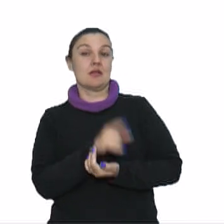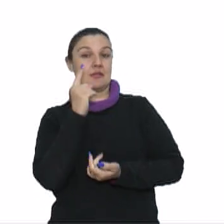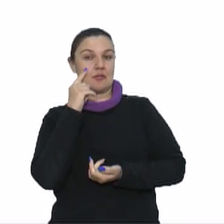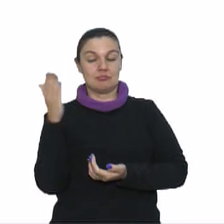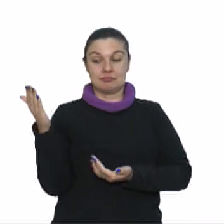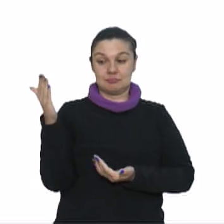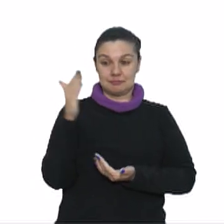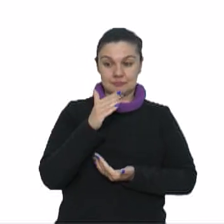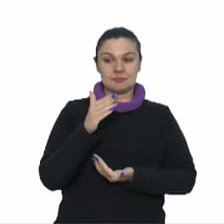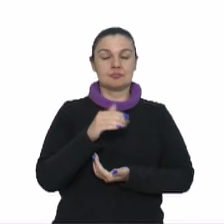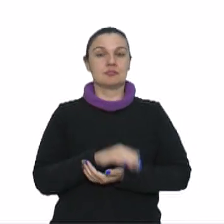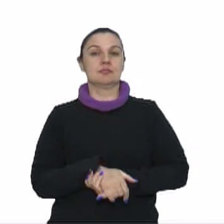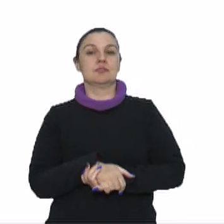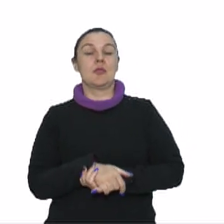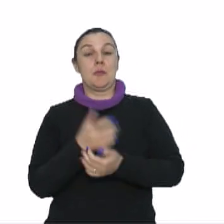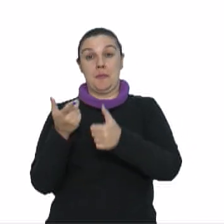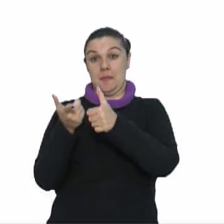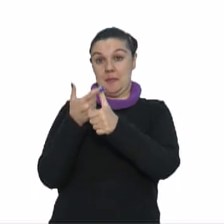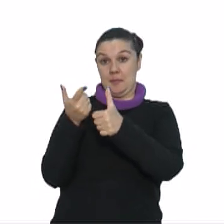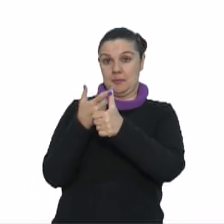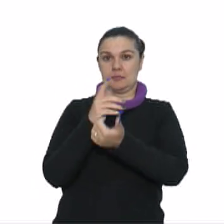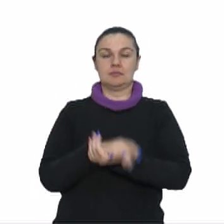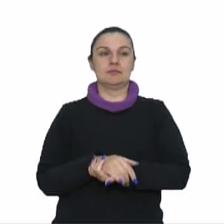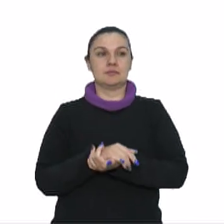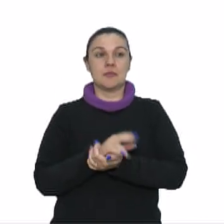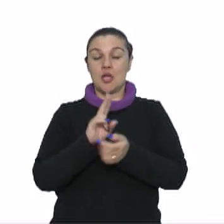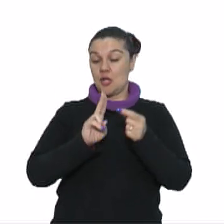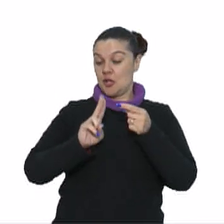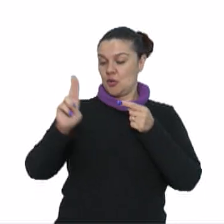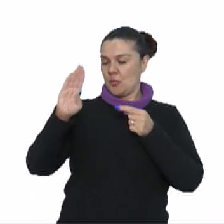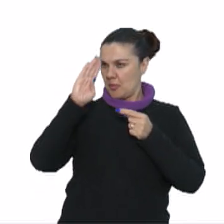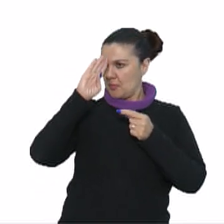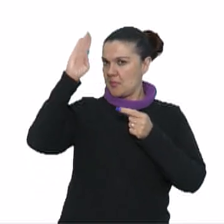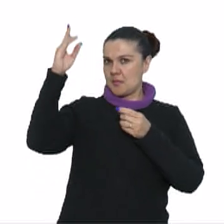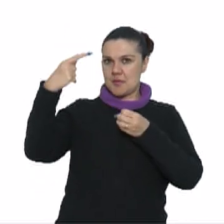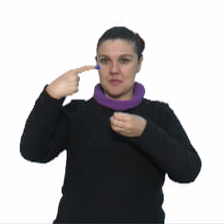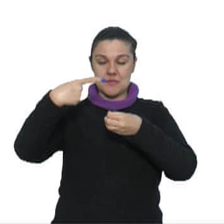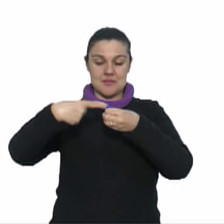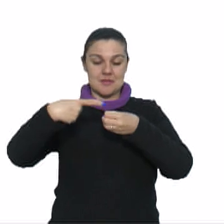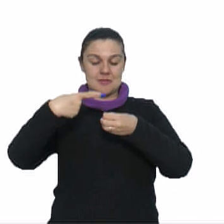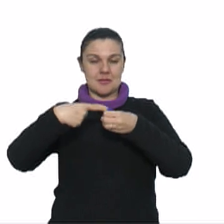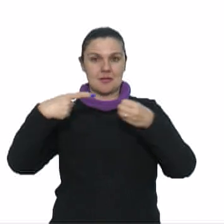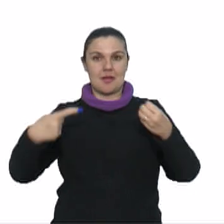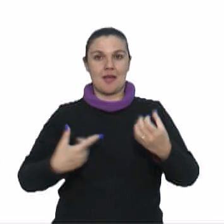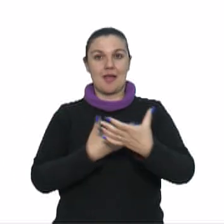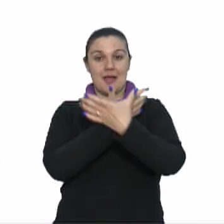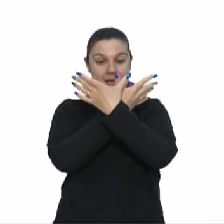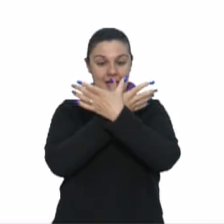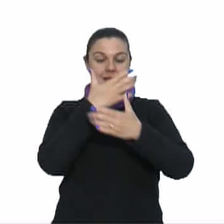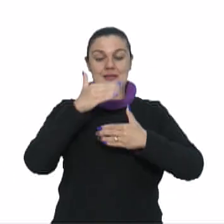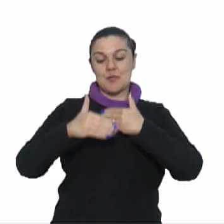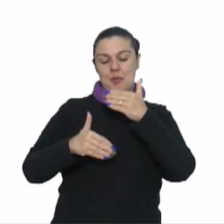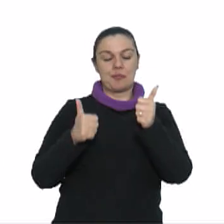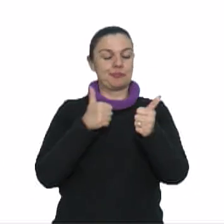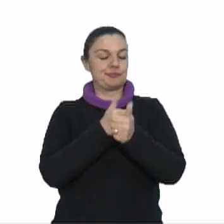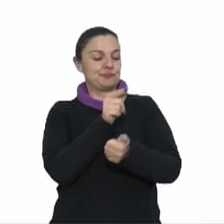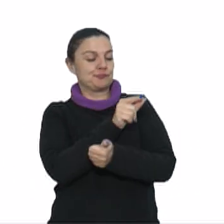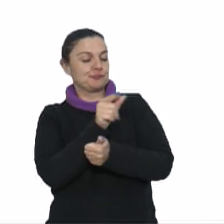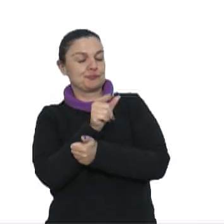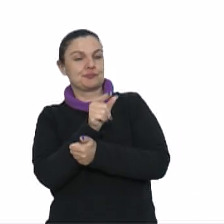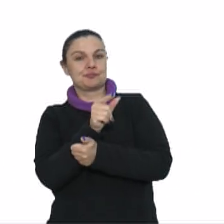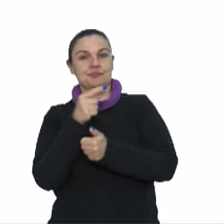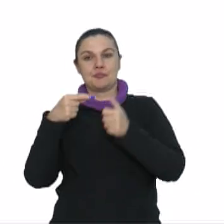trago para vocês que a primeira a questão. Nome da principal cidade asteca desenvolvida nas proximidades do